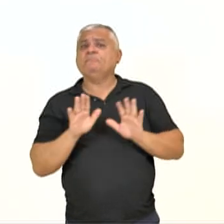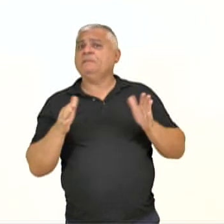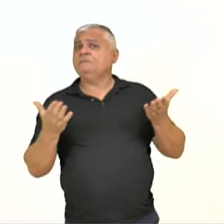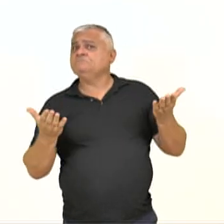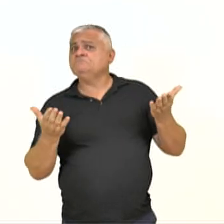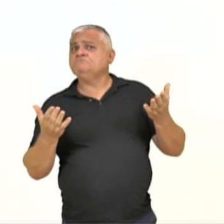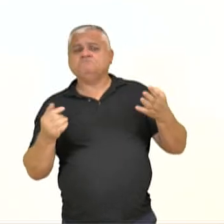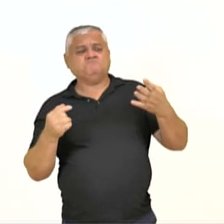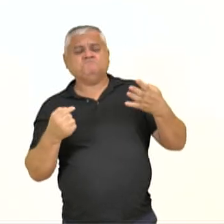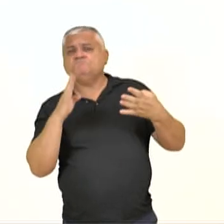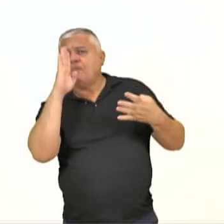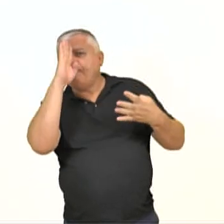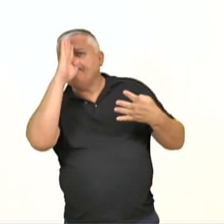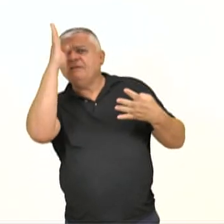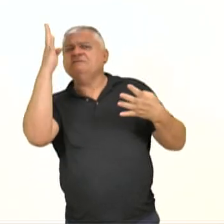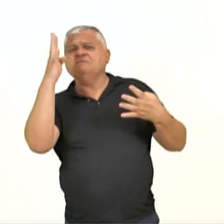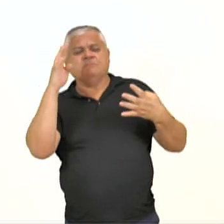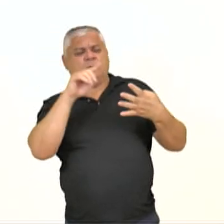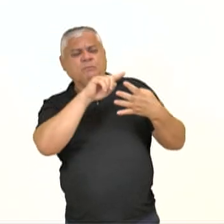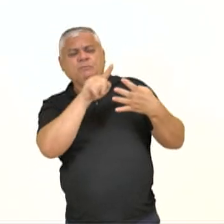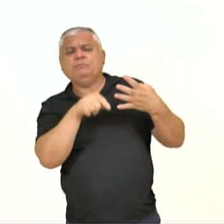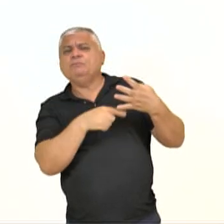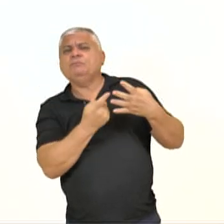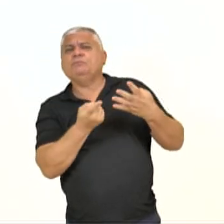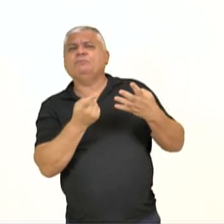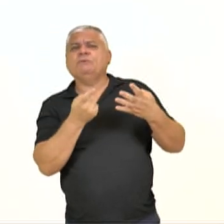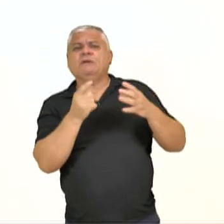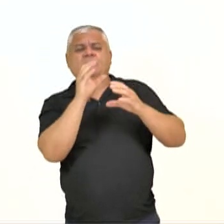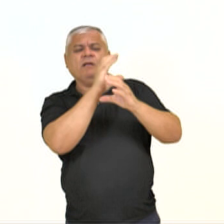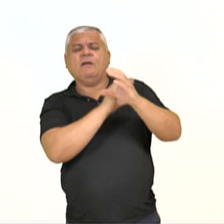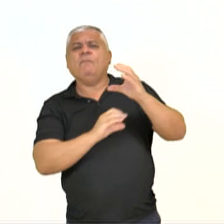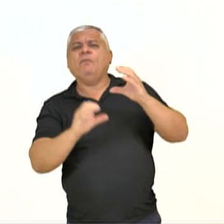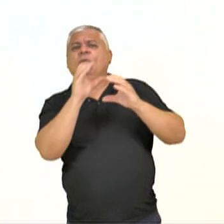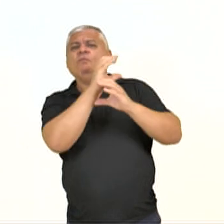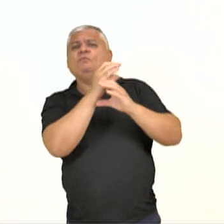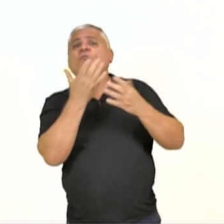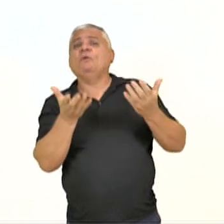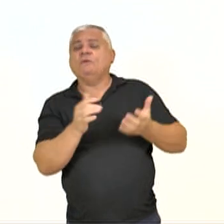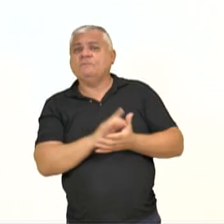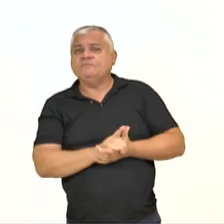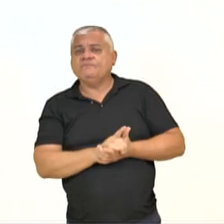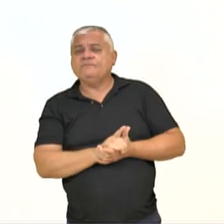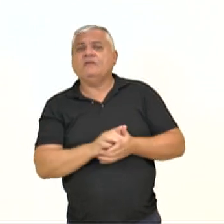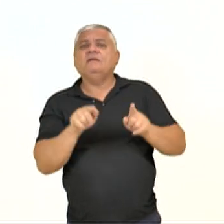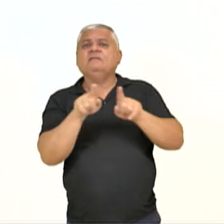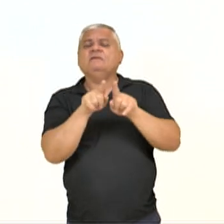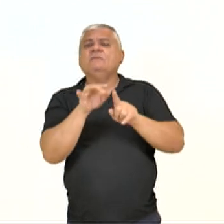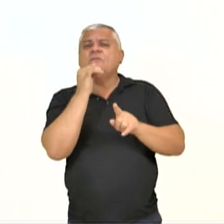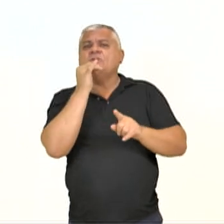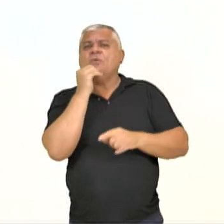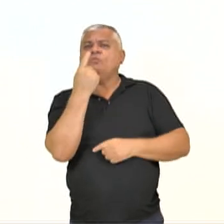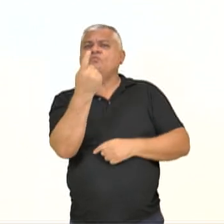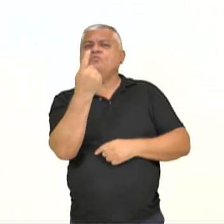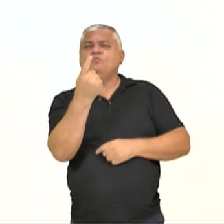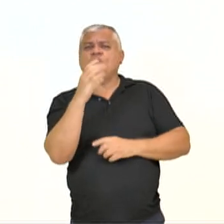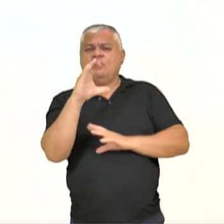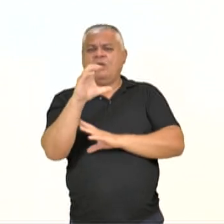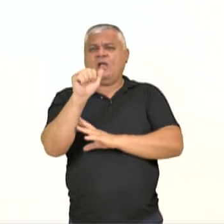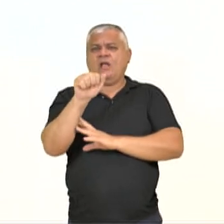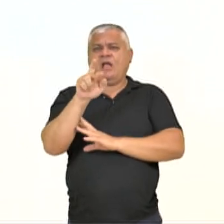as principais representações das cadeias carbônicas? E o que vem a ser um carbono